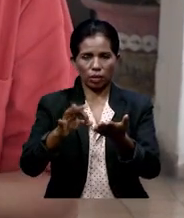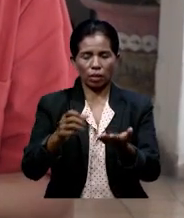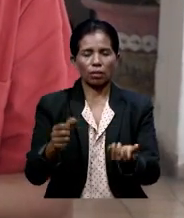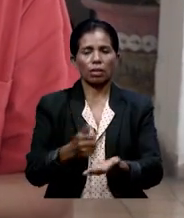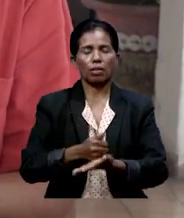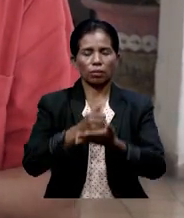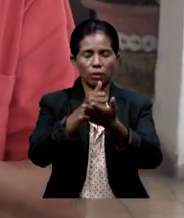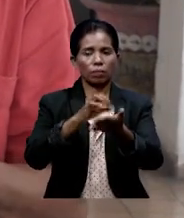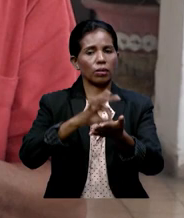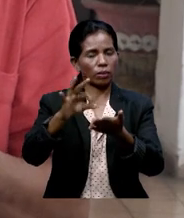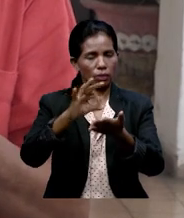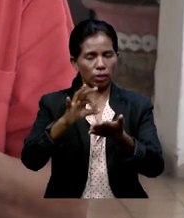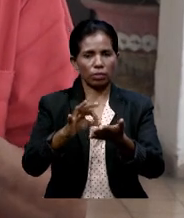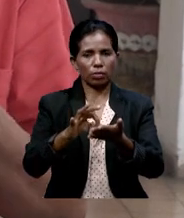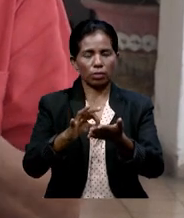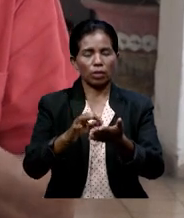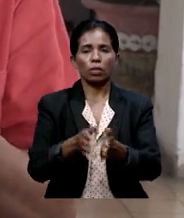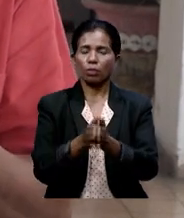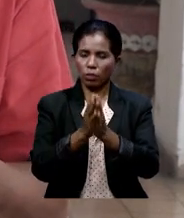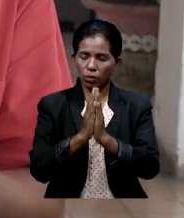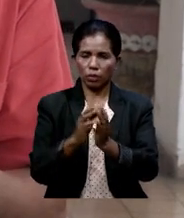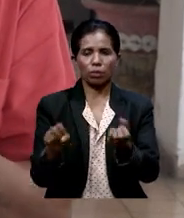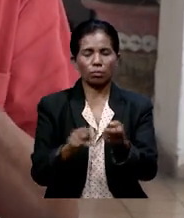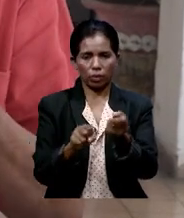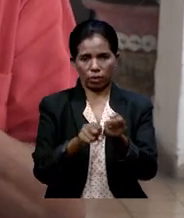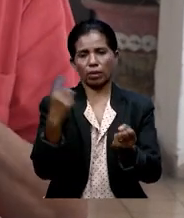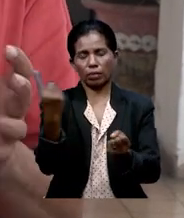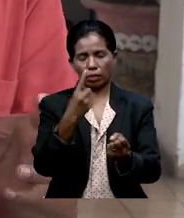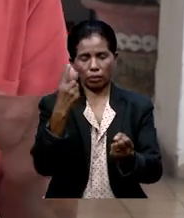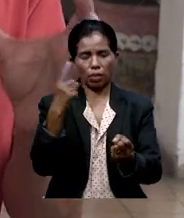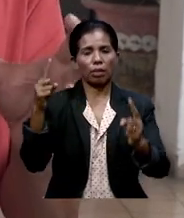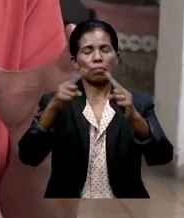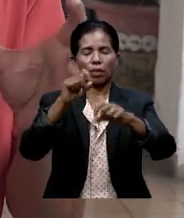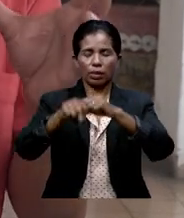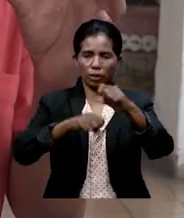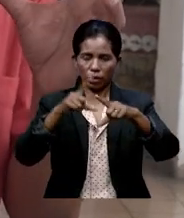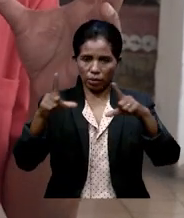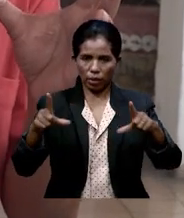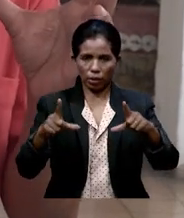para a formação, e no mais, curso, a tu apoio nafatin para ia lian gestual, para ia